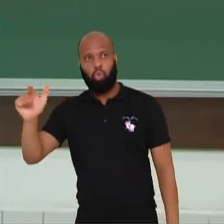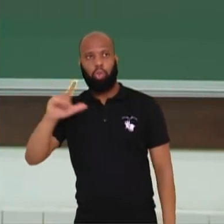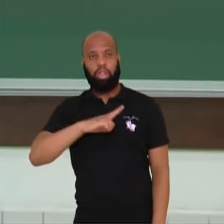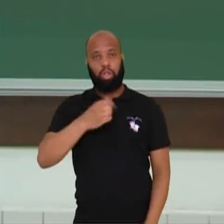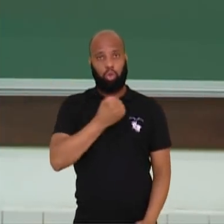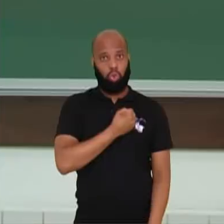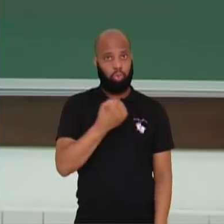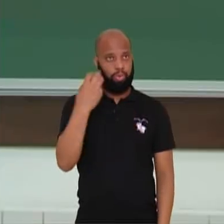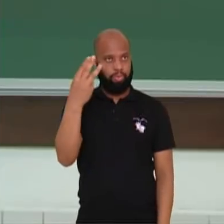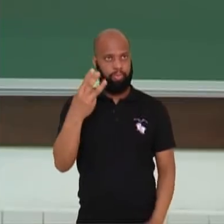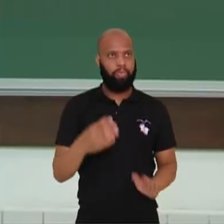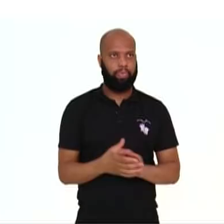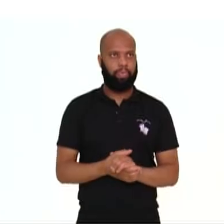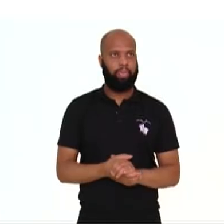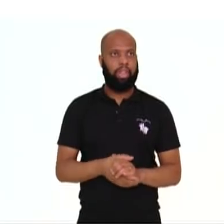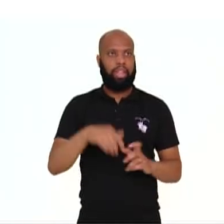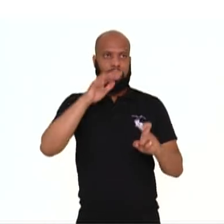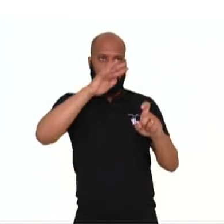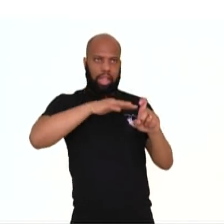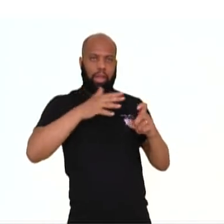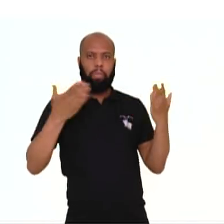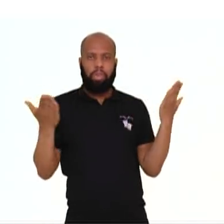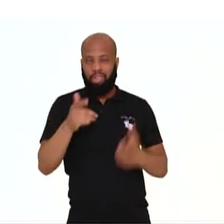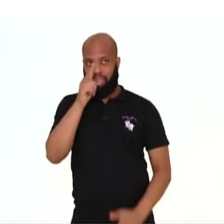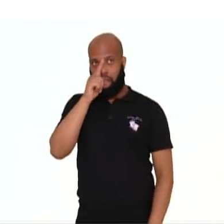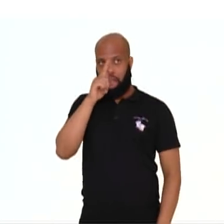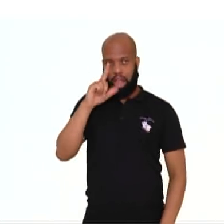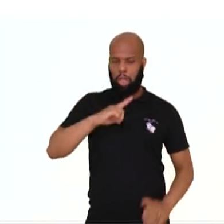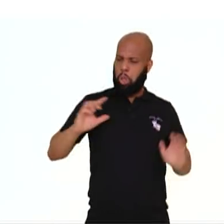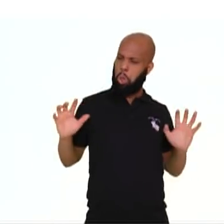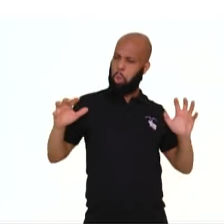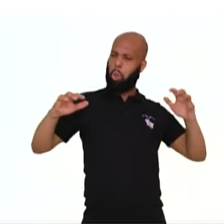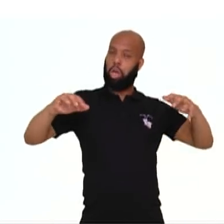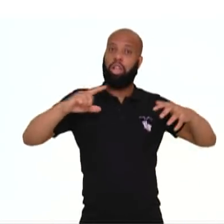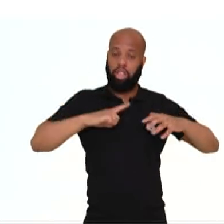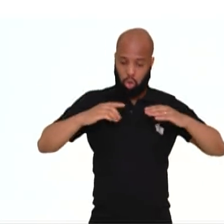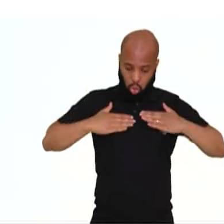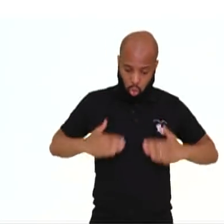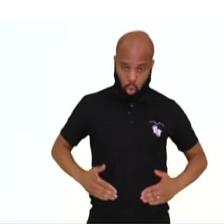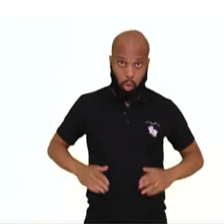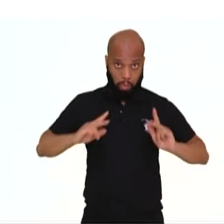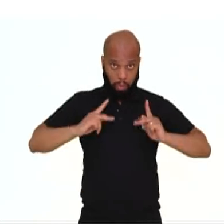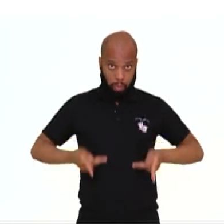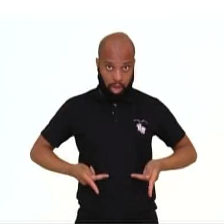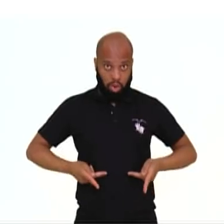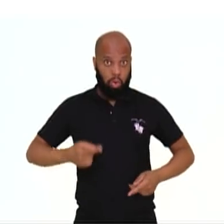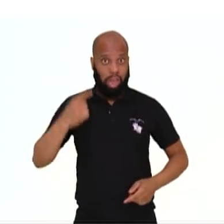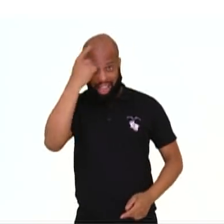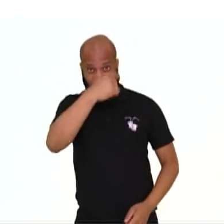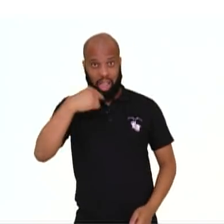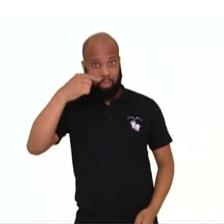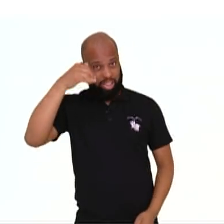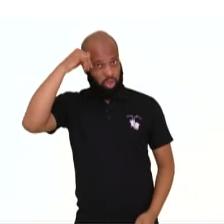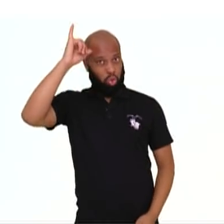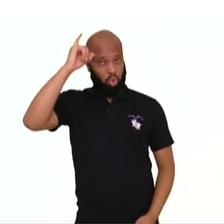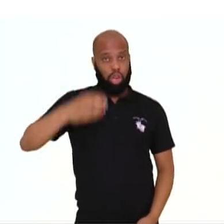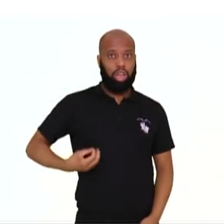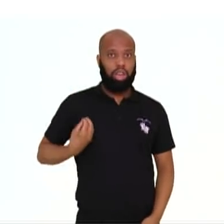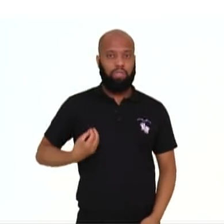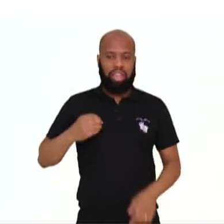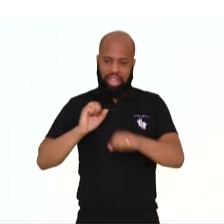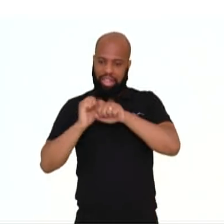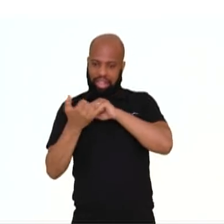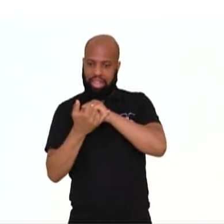número 3. Nesse mito grego, um monstro com corpo de homem e cabeça de touro habitava um labirinto na ilha de